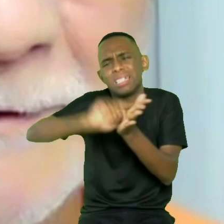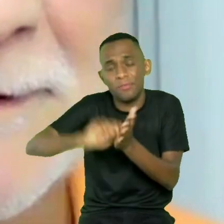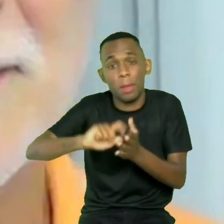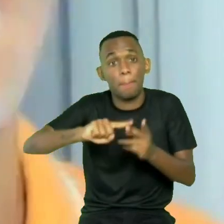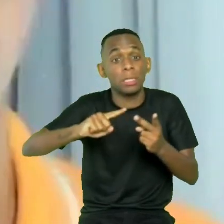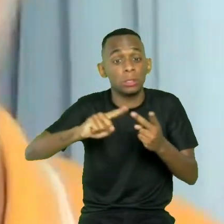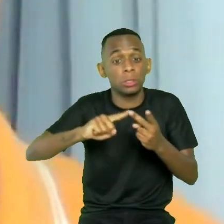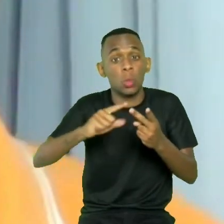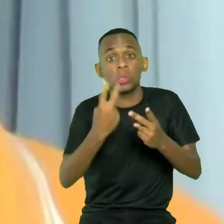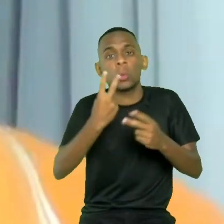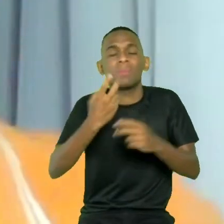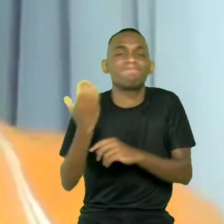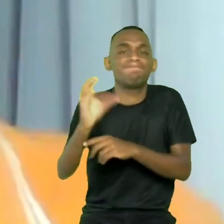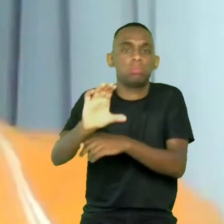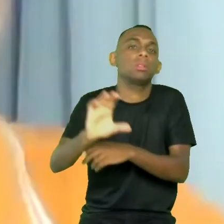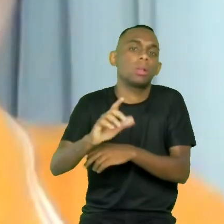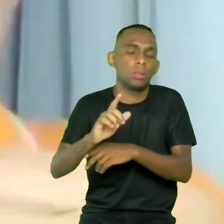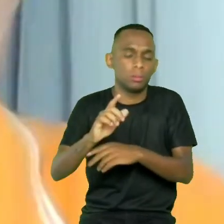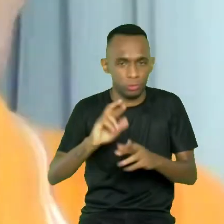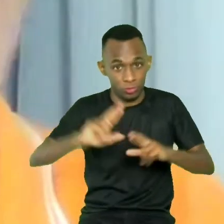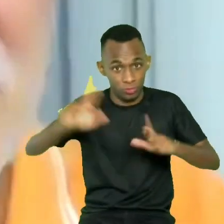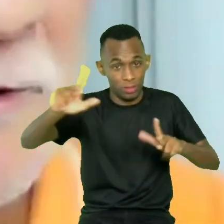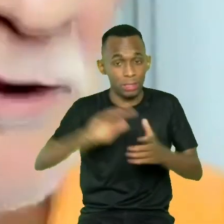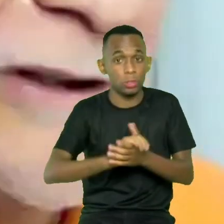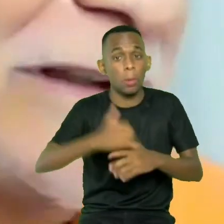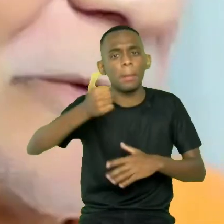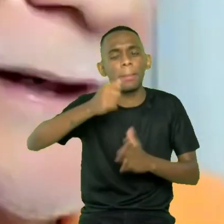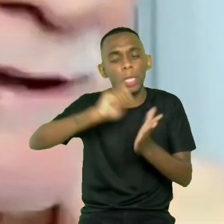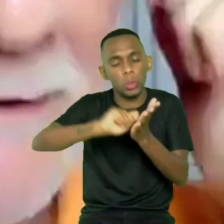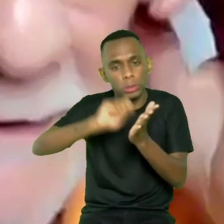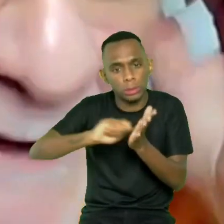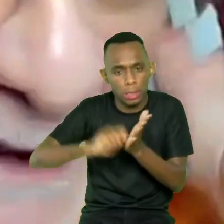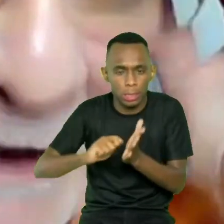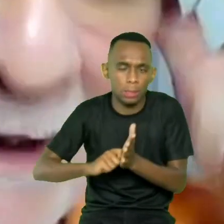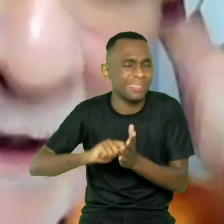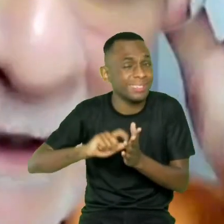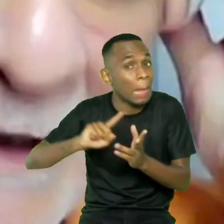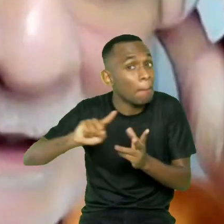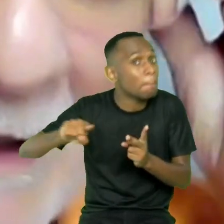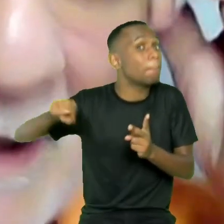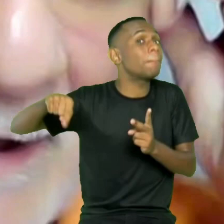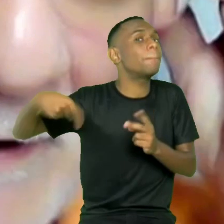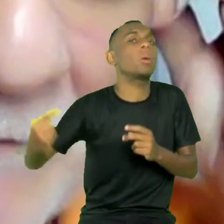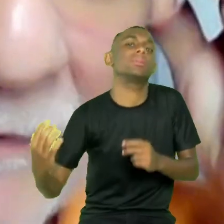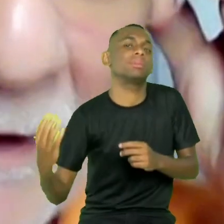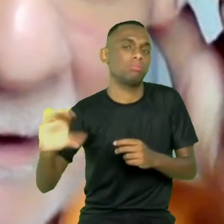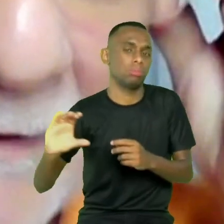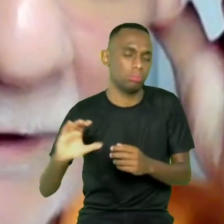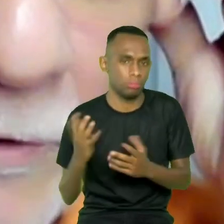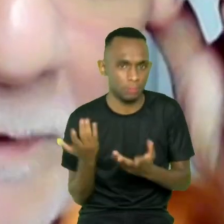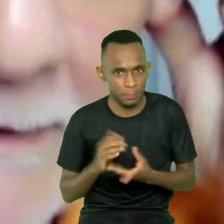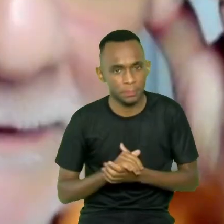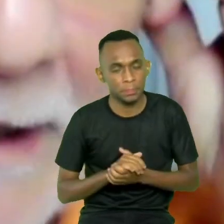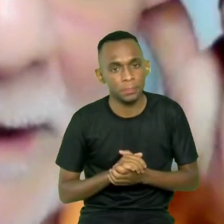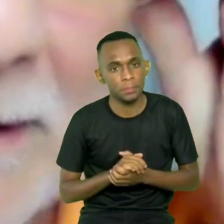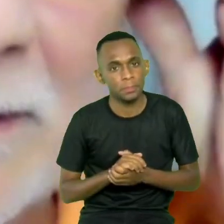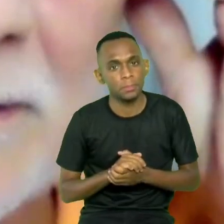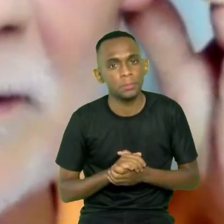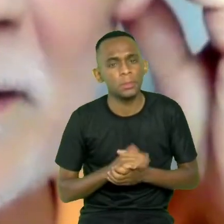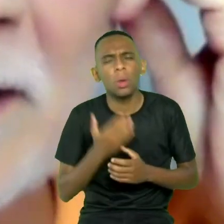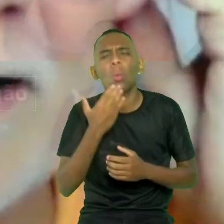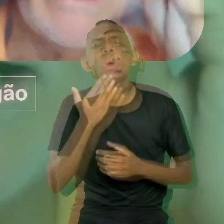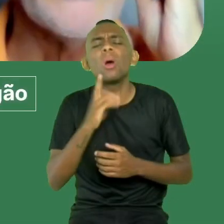outro. E o primeiro que eu escrevi foi publicado logo na sequência. É, eu Quais são os